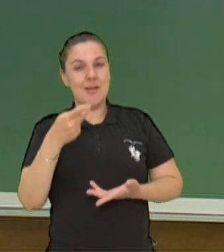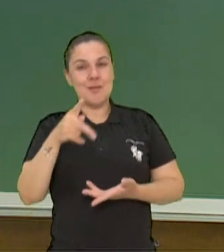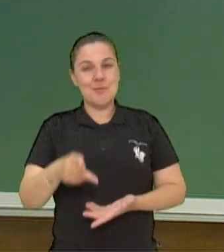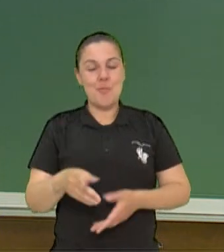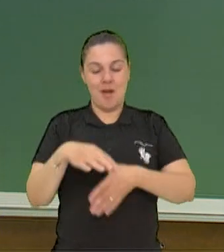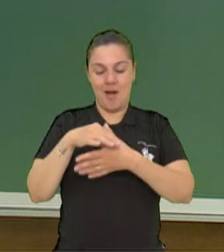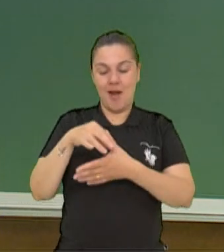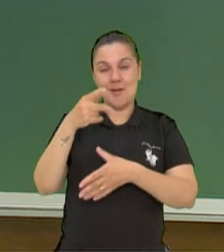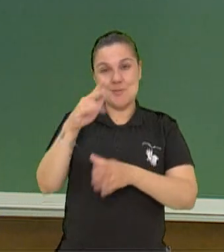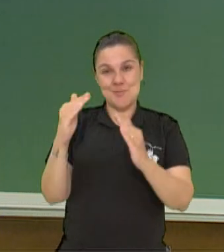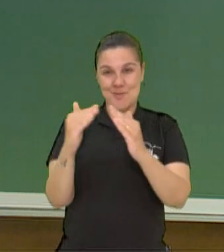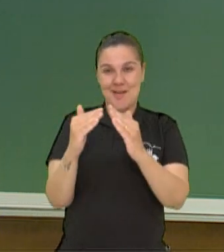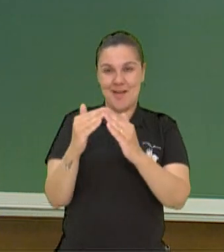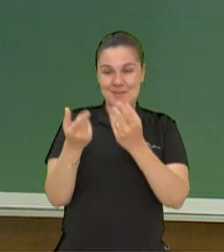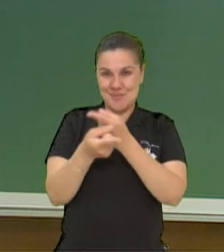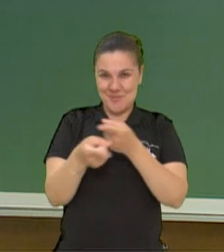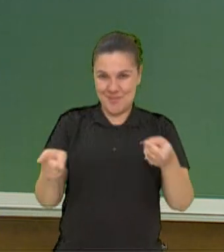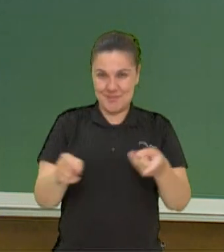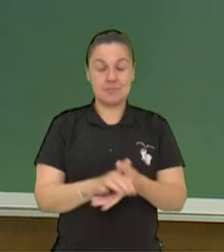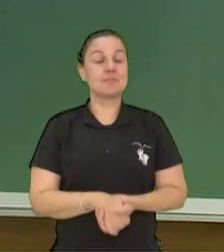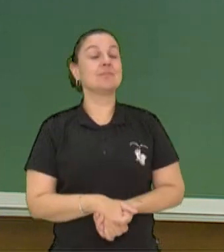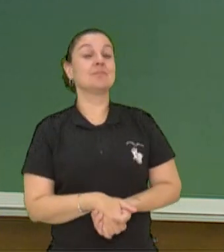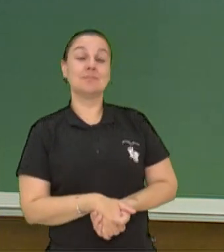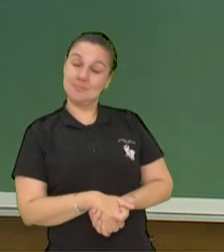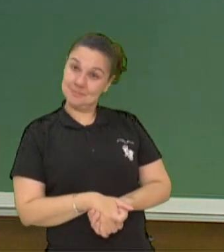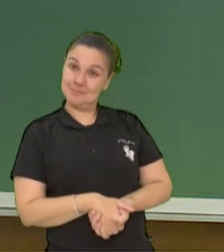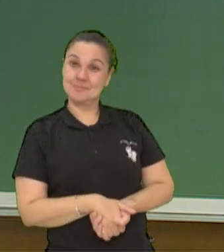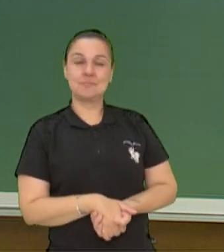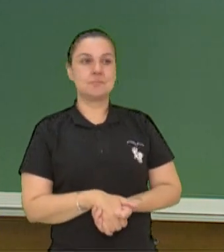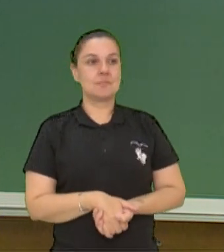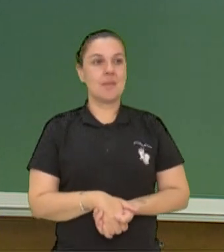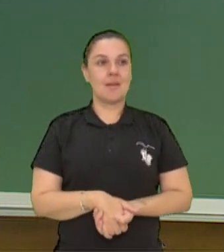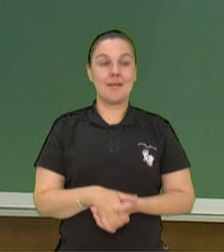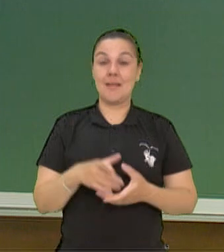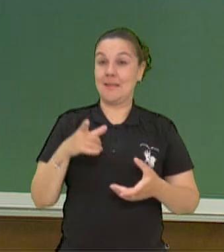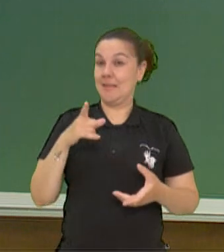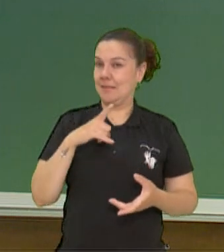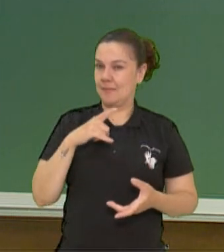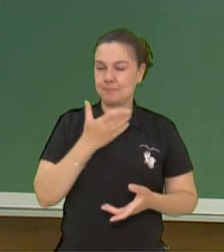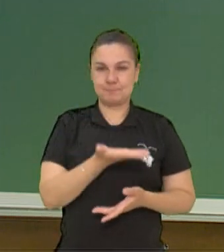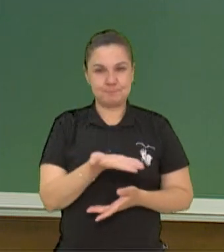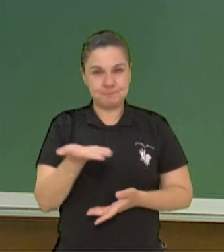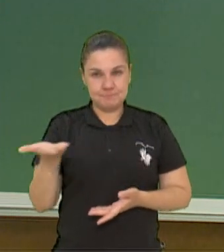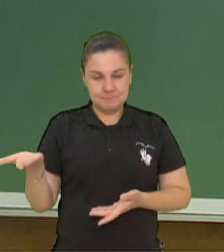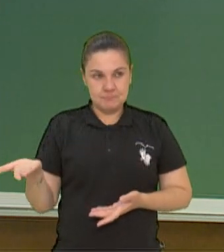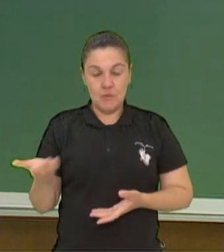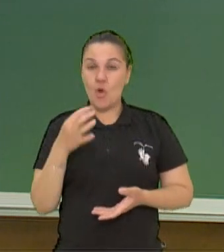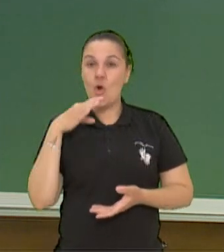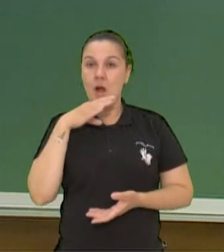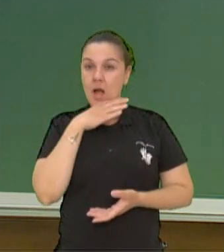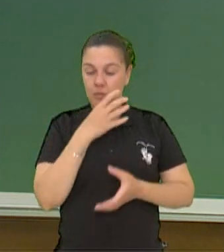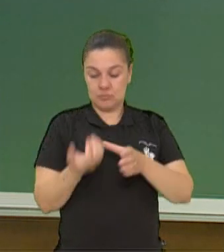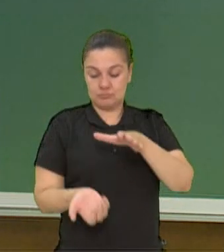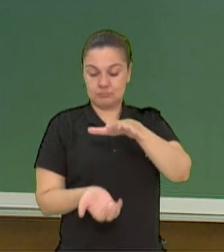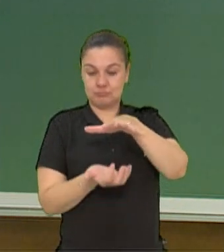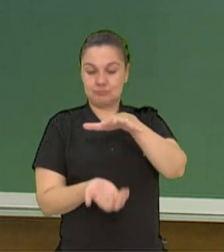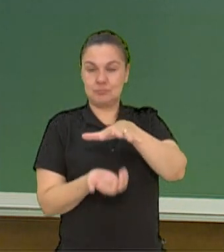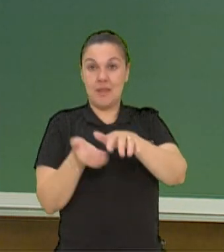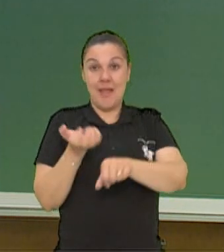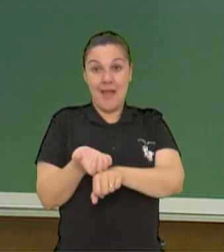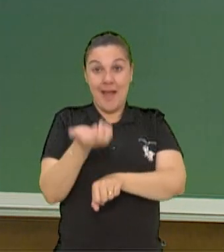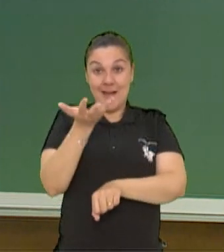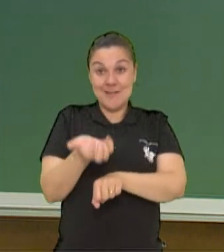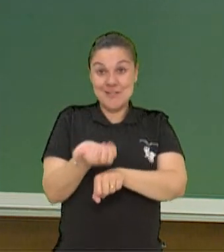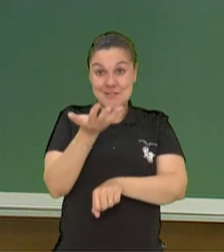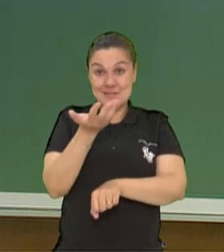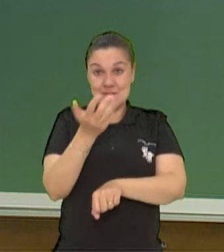carne que você vai fazer no final de semana? Então, imagine você tem lá, cara, o aquecimento ocorre por radiação,